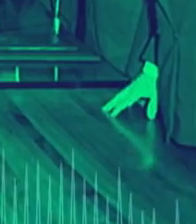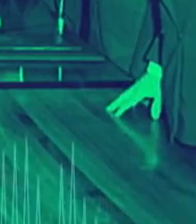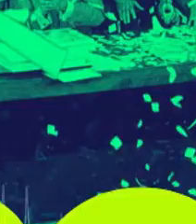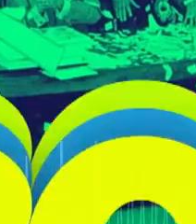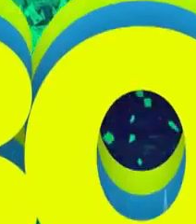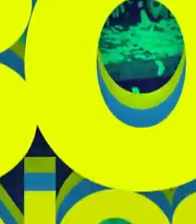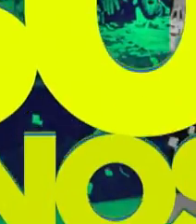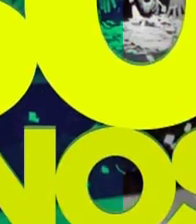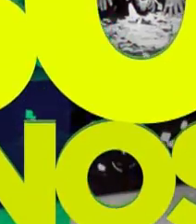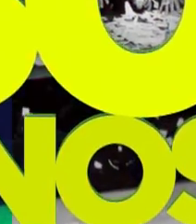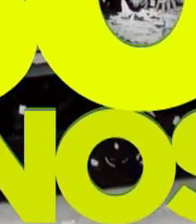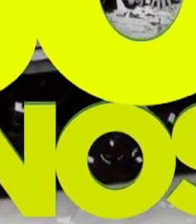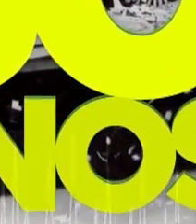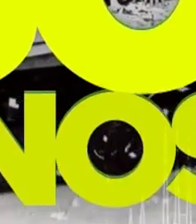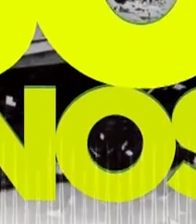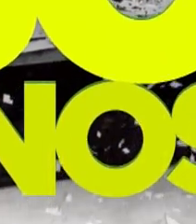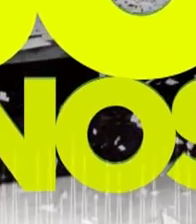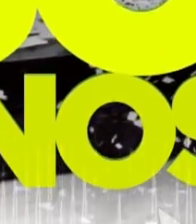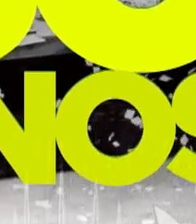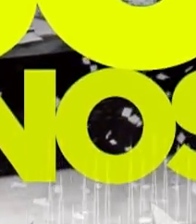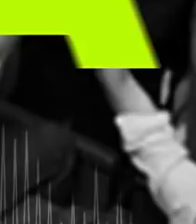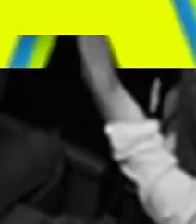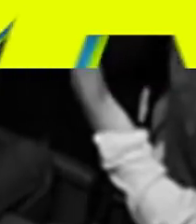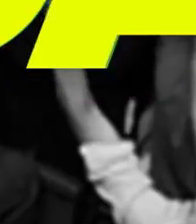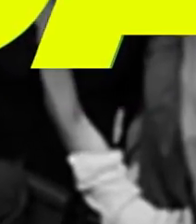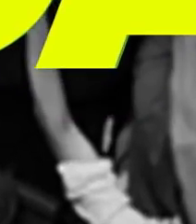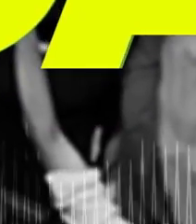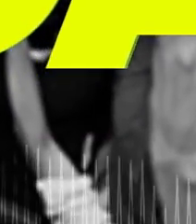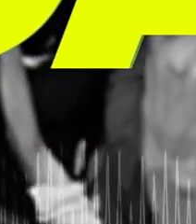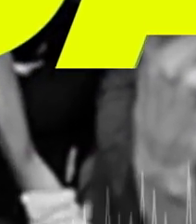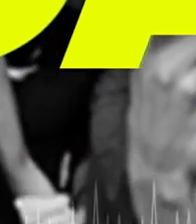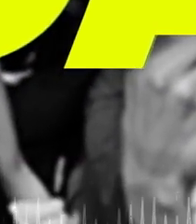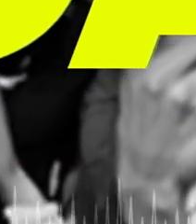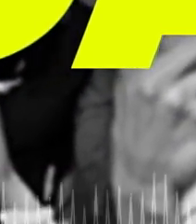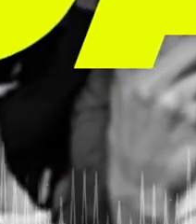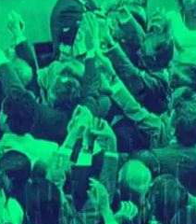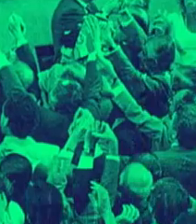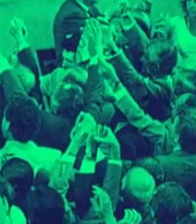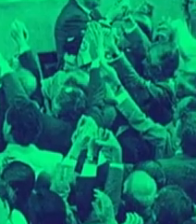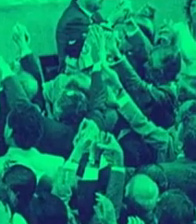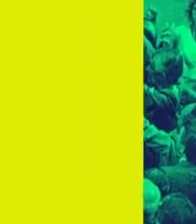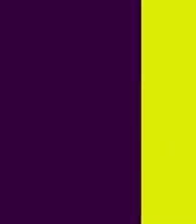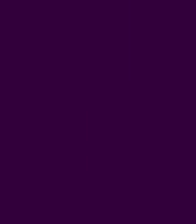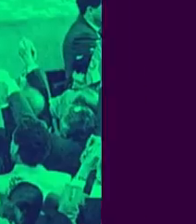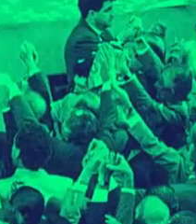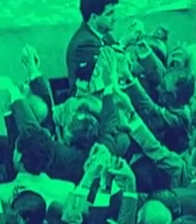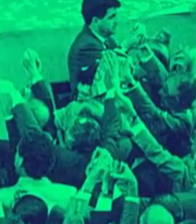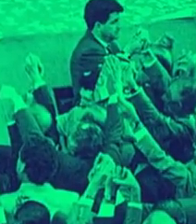promulgação seja nosso grito. Mudar para vencer. Muda, Brasil!